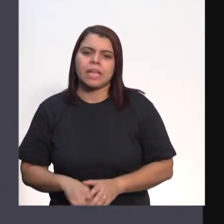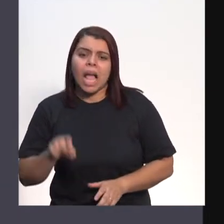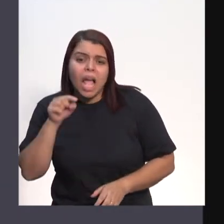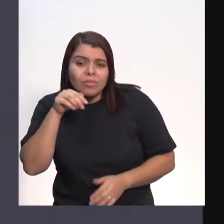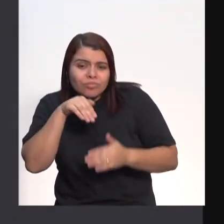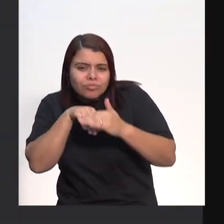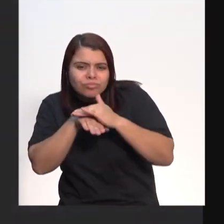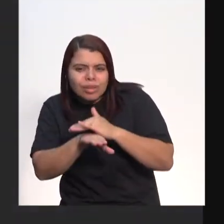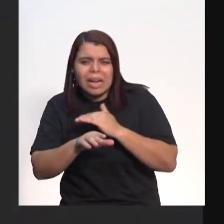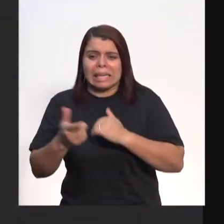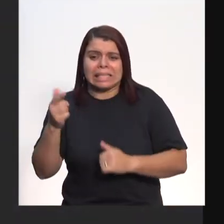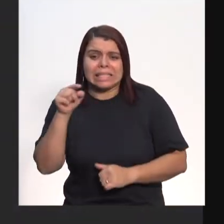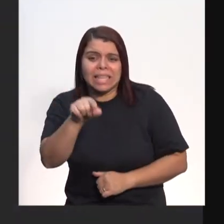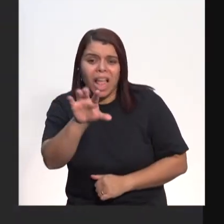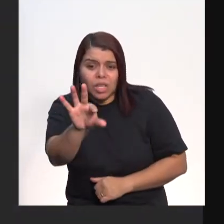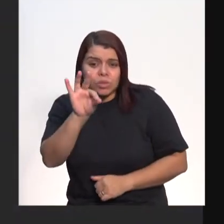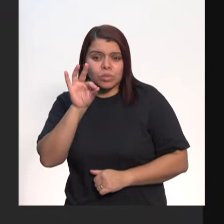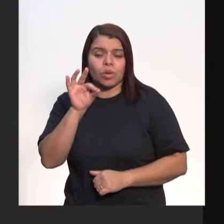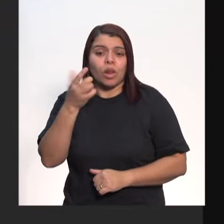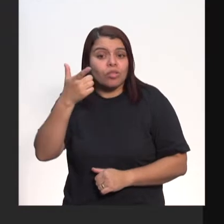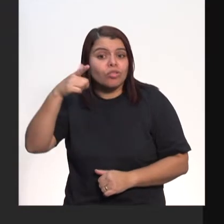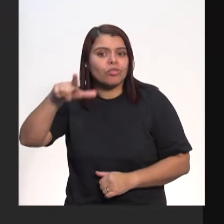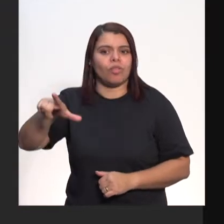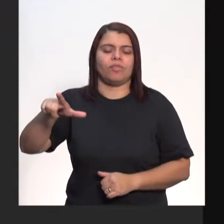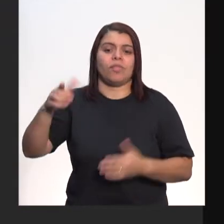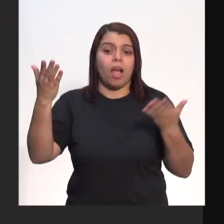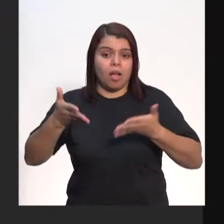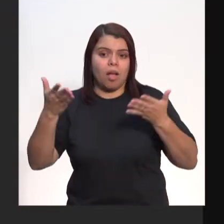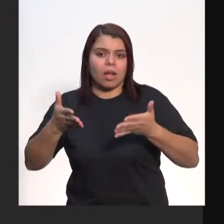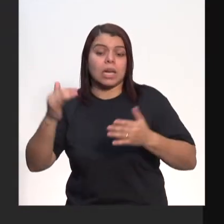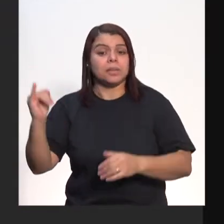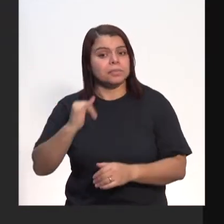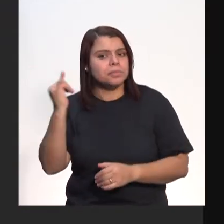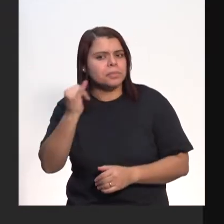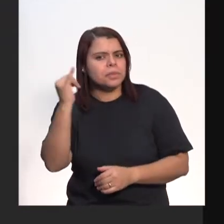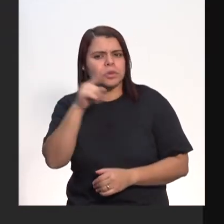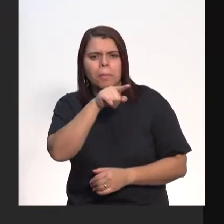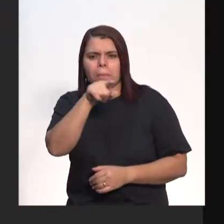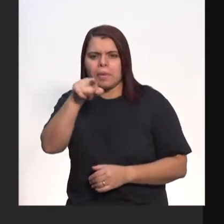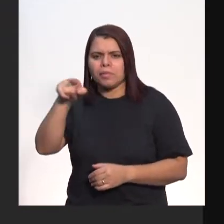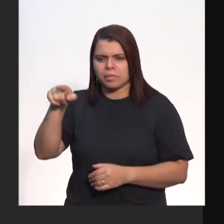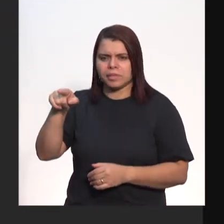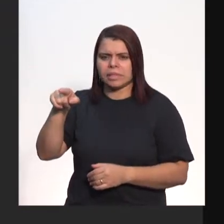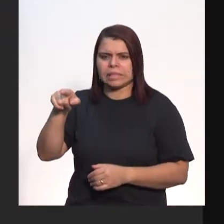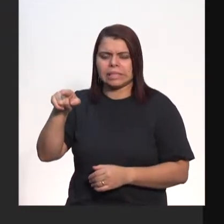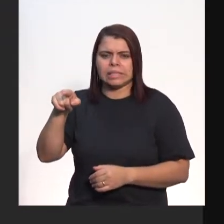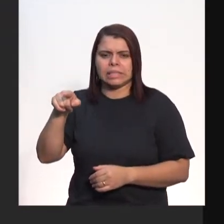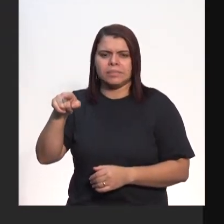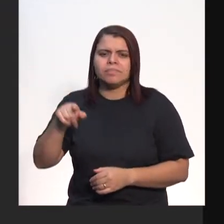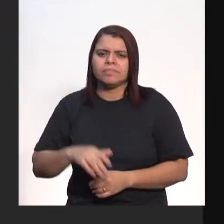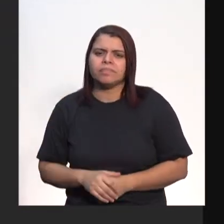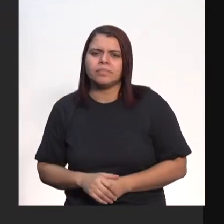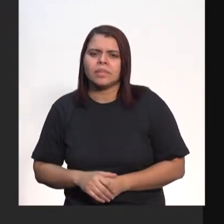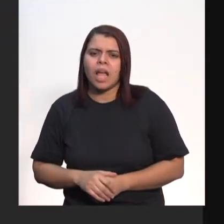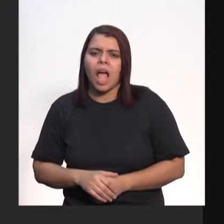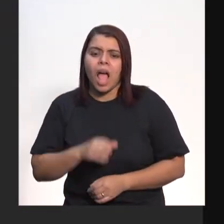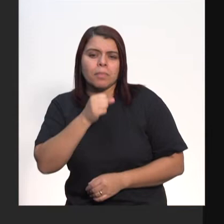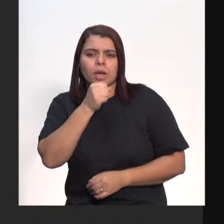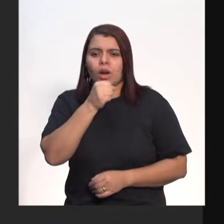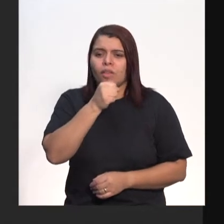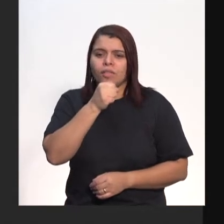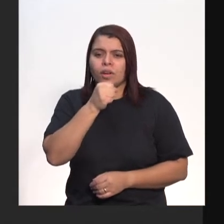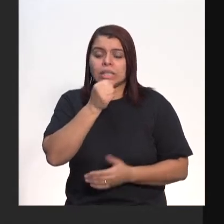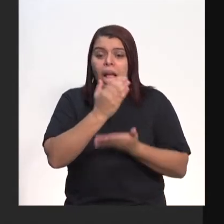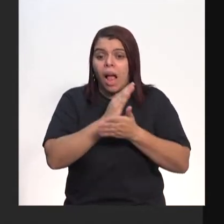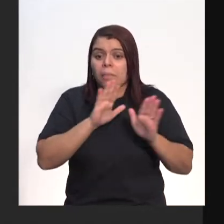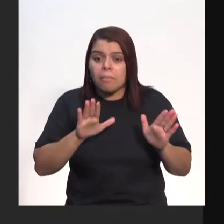clique em ingressar agora. Importante, para você desativar e ativar o microfone,